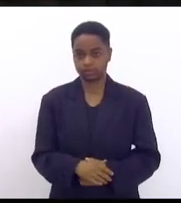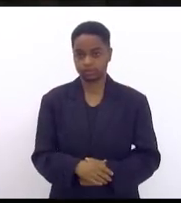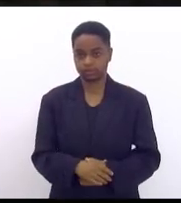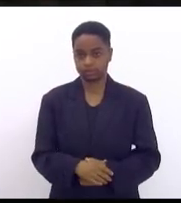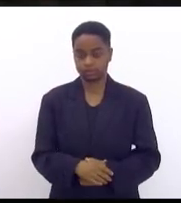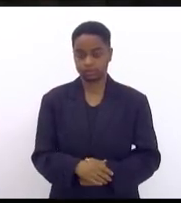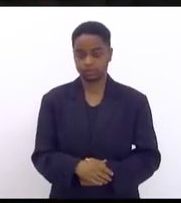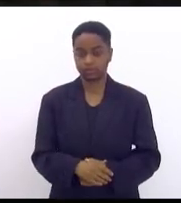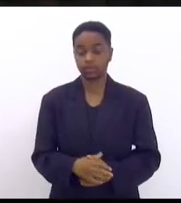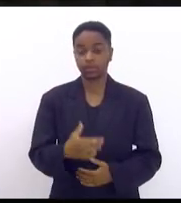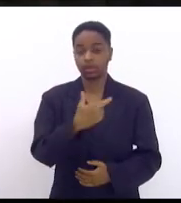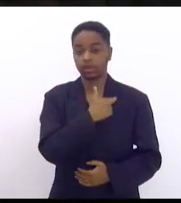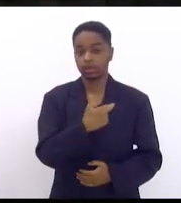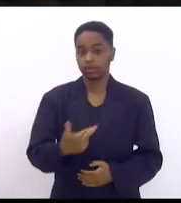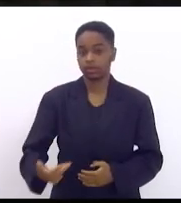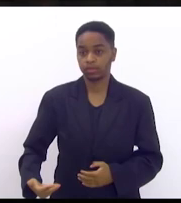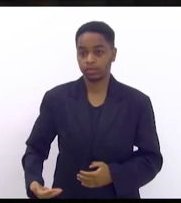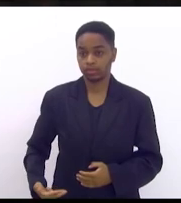República que foi